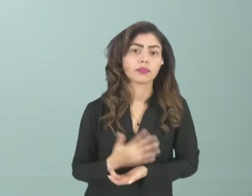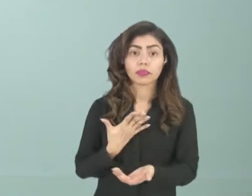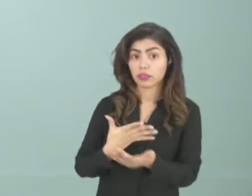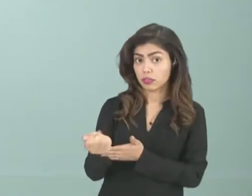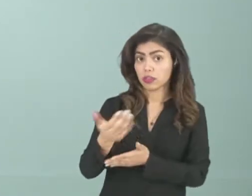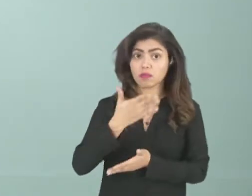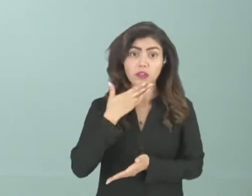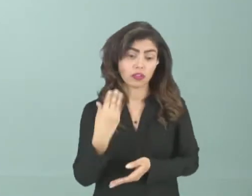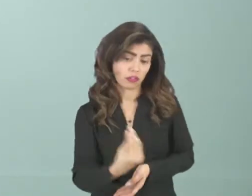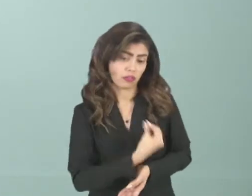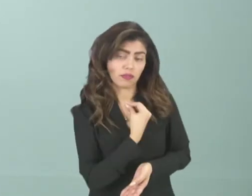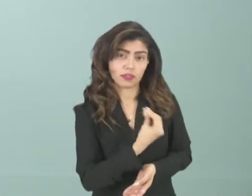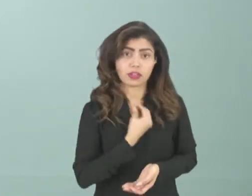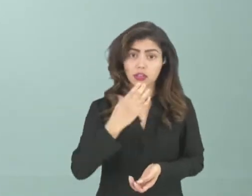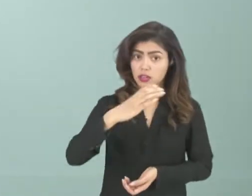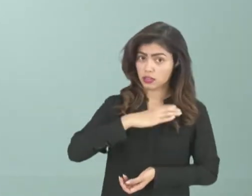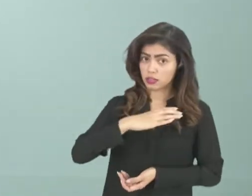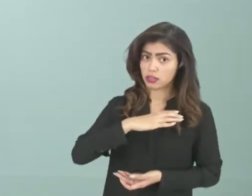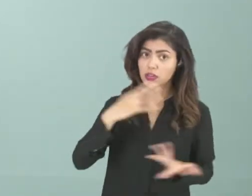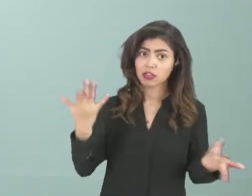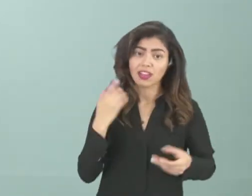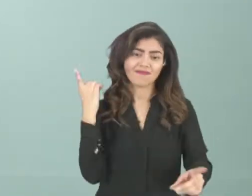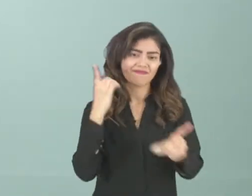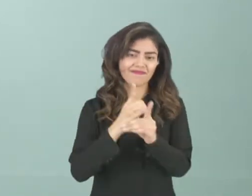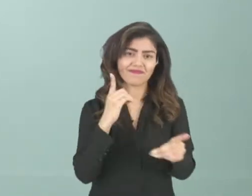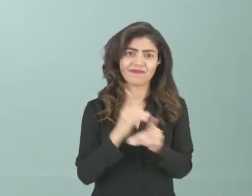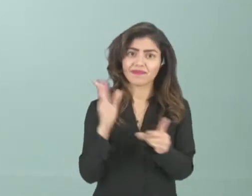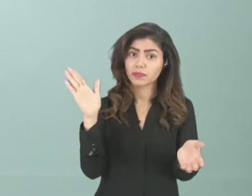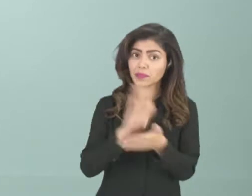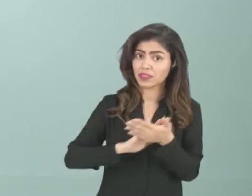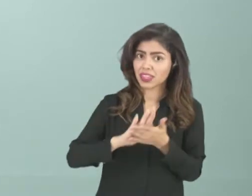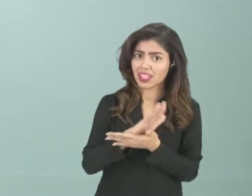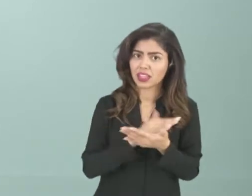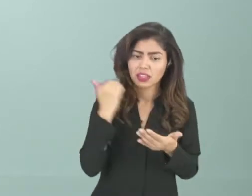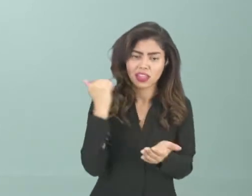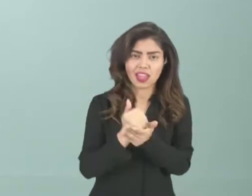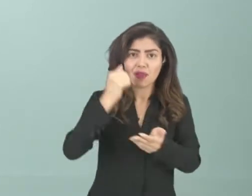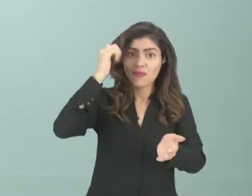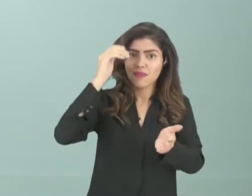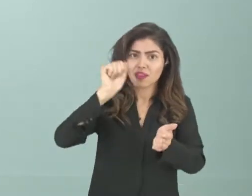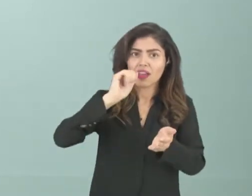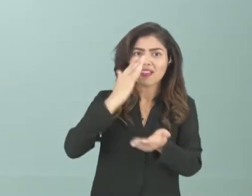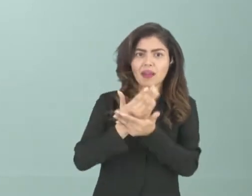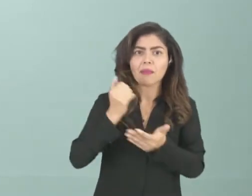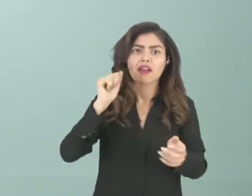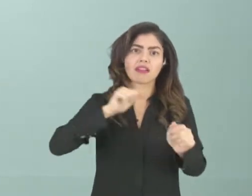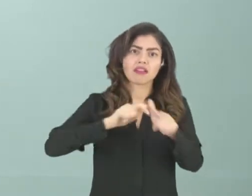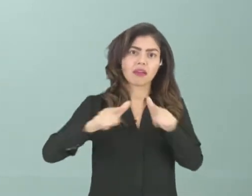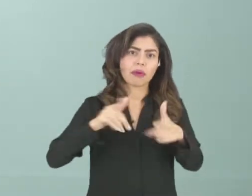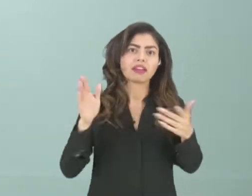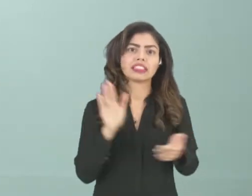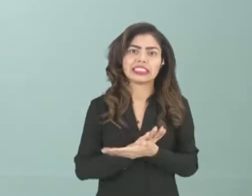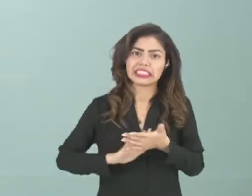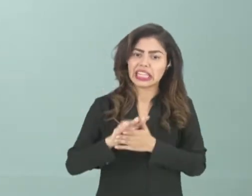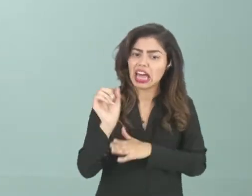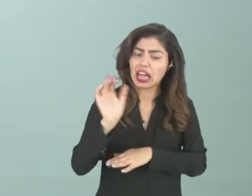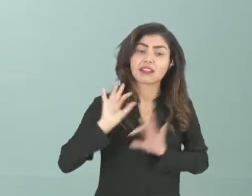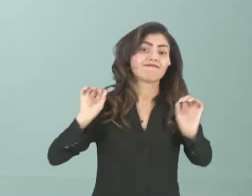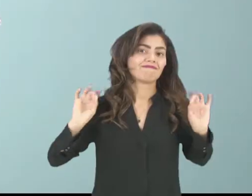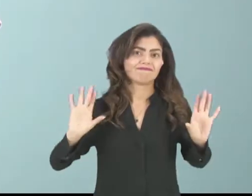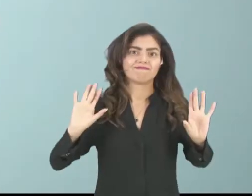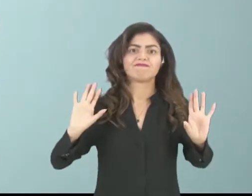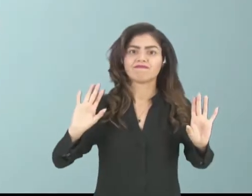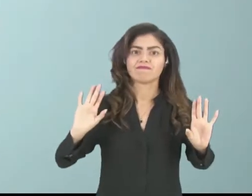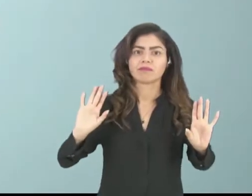busca de uma melhor condição de vida na cidade, e ela não encontra emprego, ela não encontra moradia, ela não encontra nenhuma